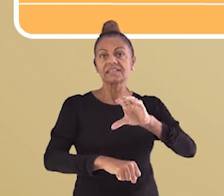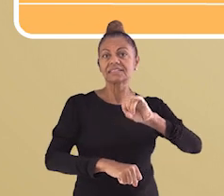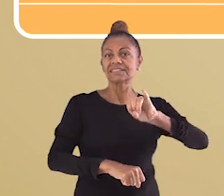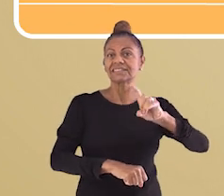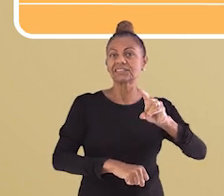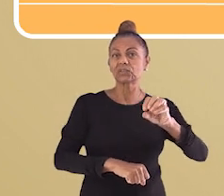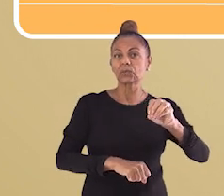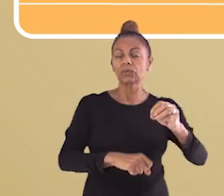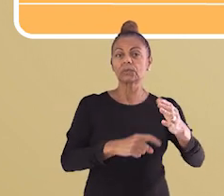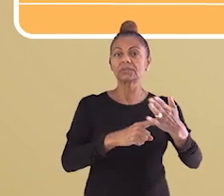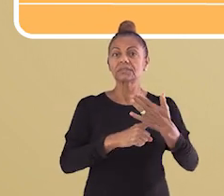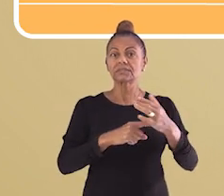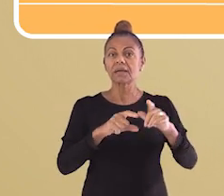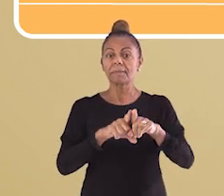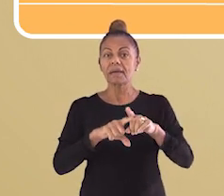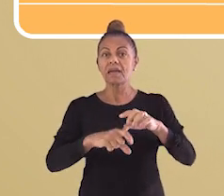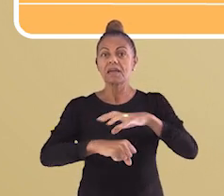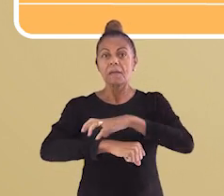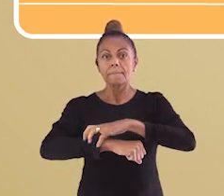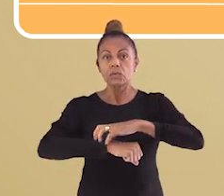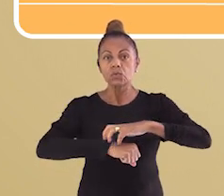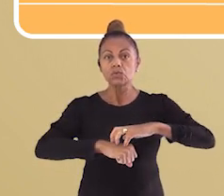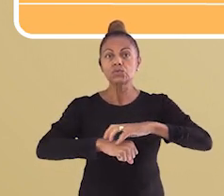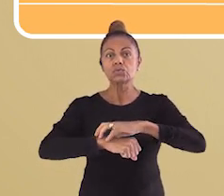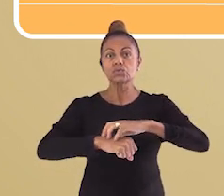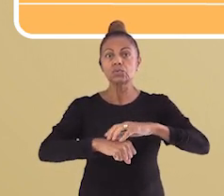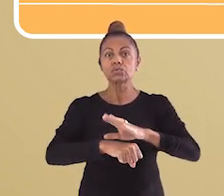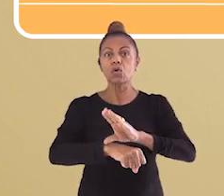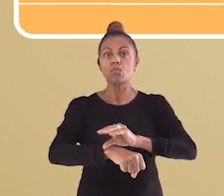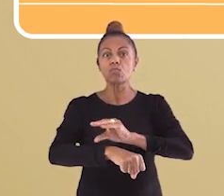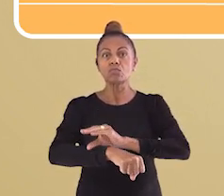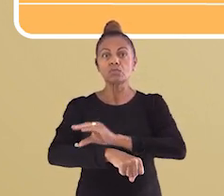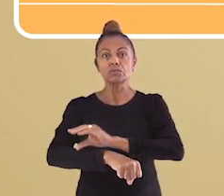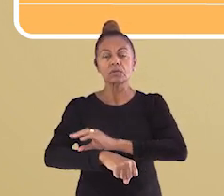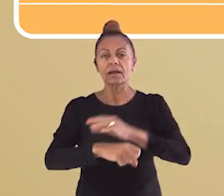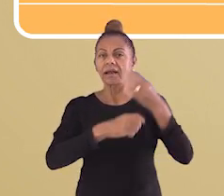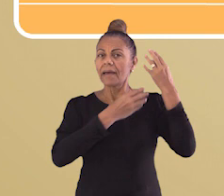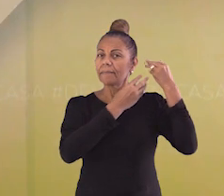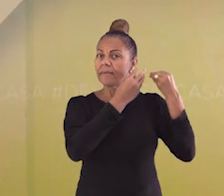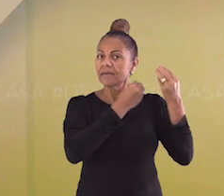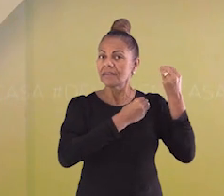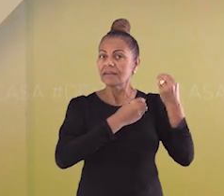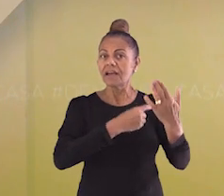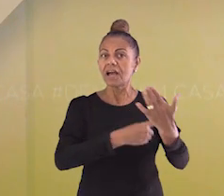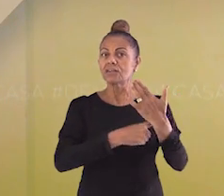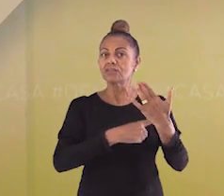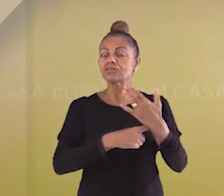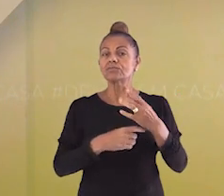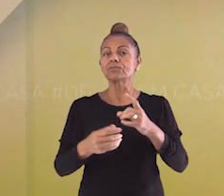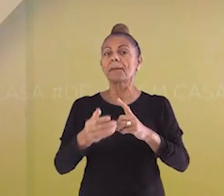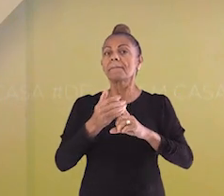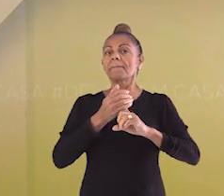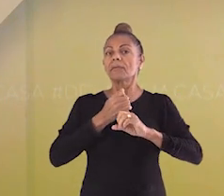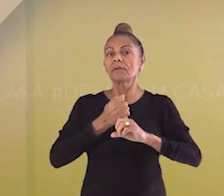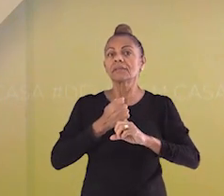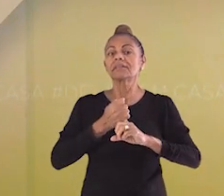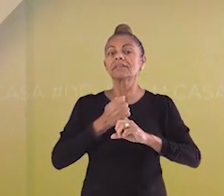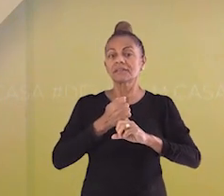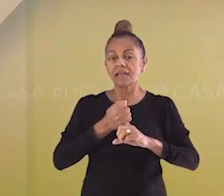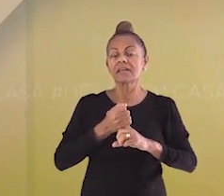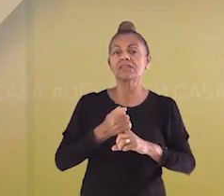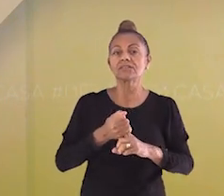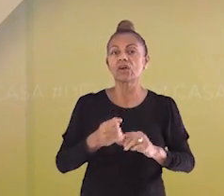unhas, também sendo essenciais na formação dos anticorpos para o combate a doenças. Alguns alimentos ricos em proteínas